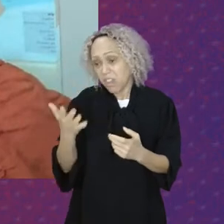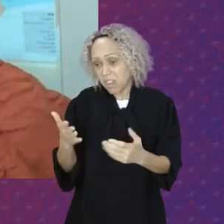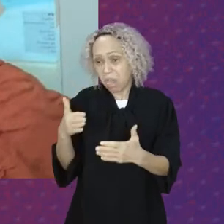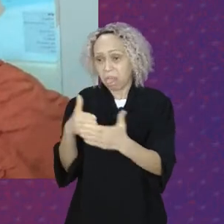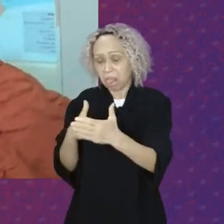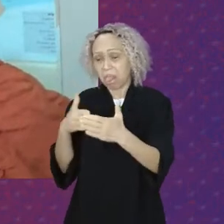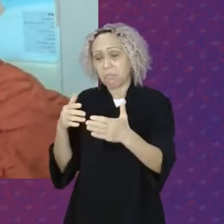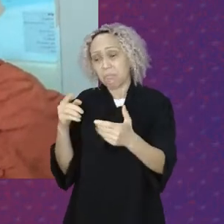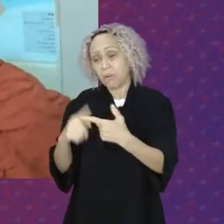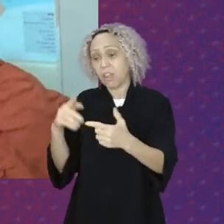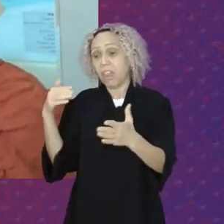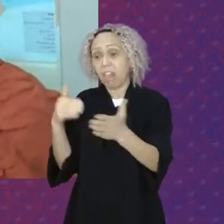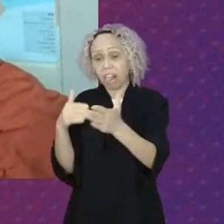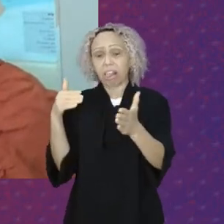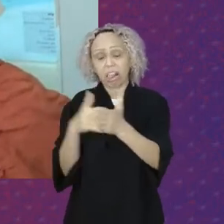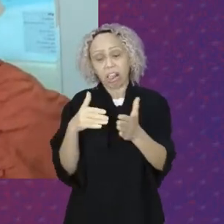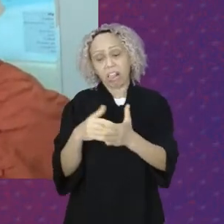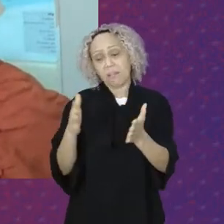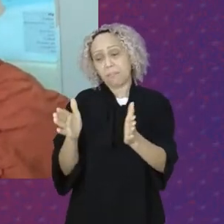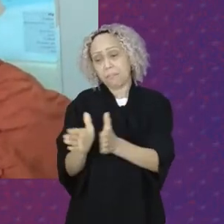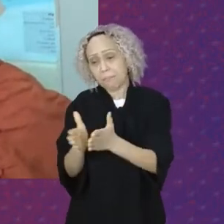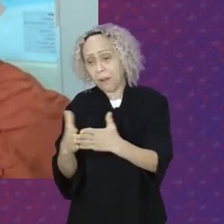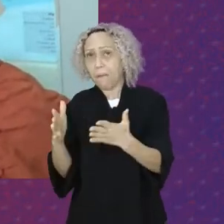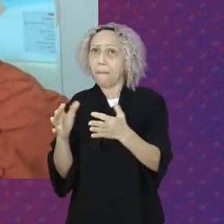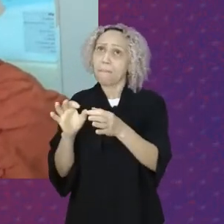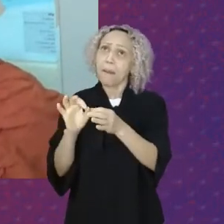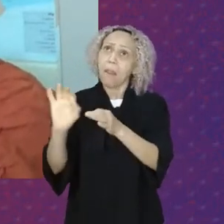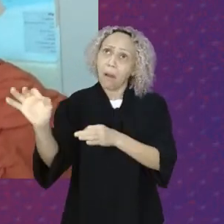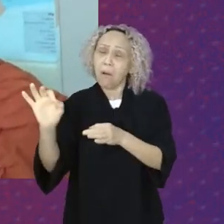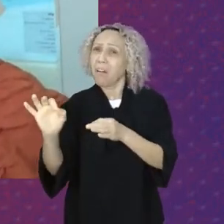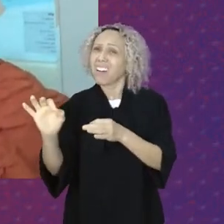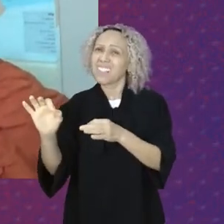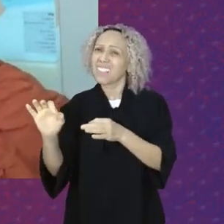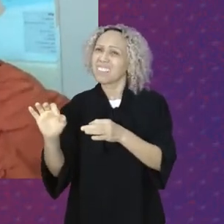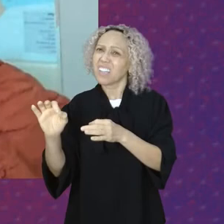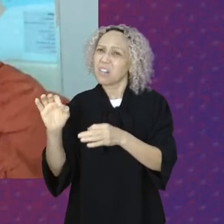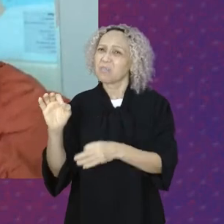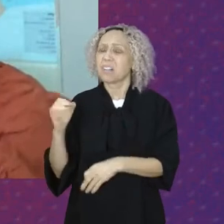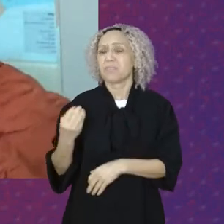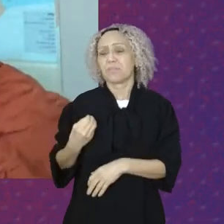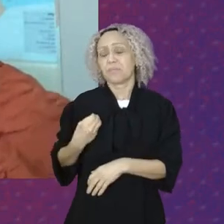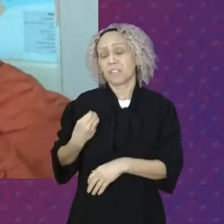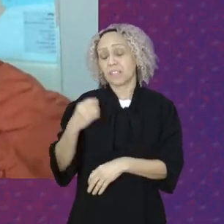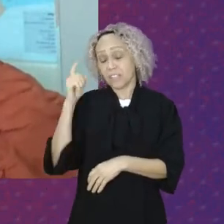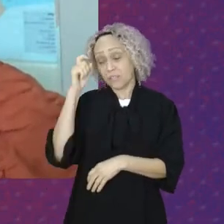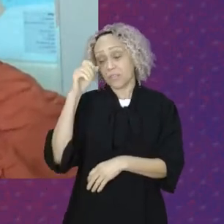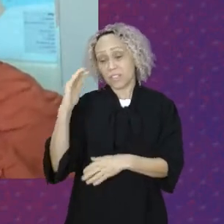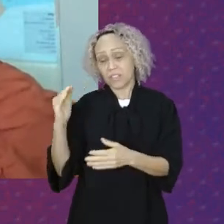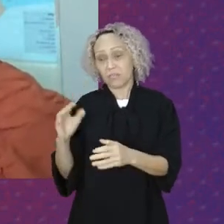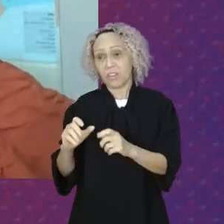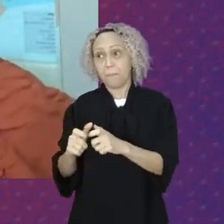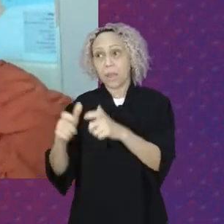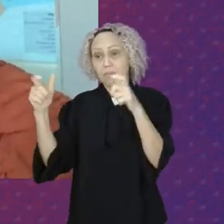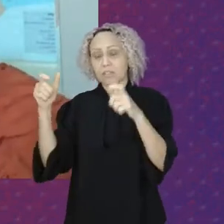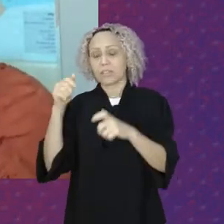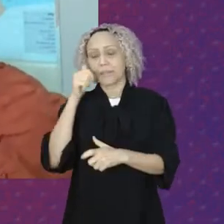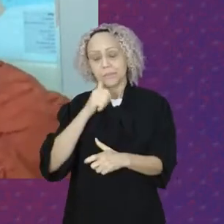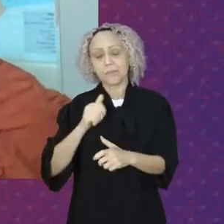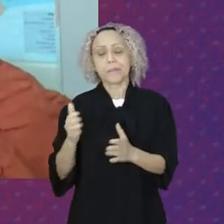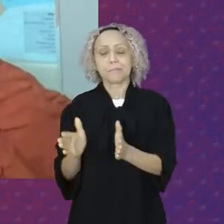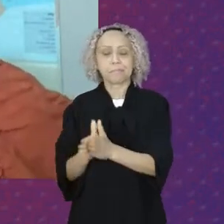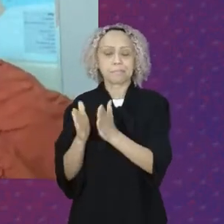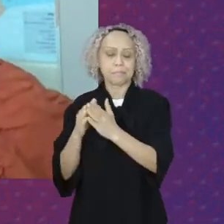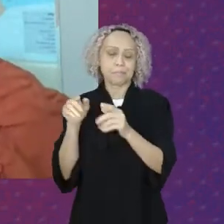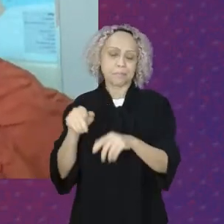dessa maternidade. A maternidade não é só você isso tem tudo a ver com a política e tem tudo a ver com o nosso lugar